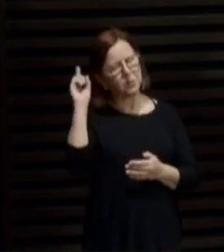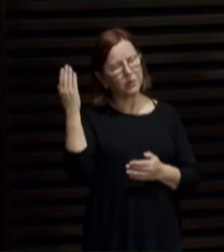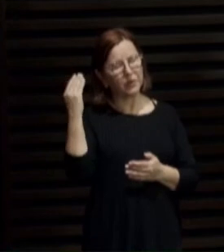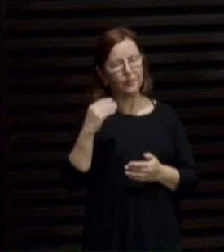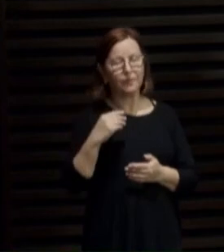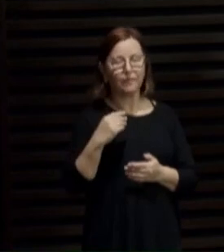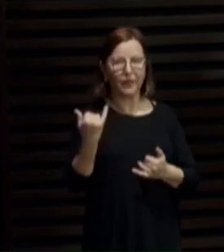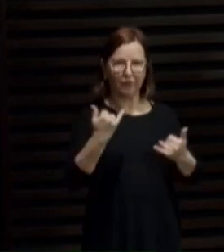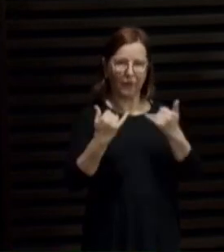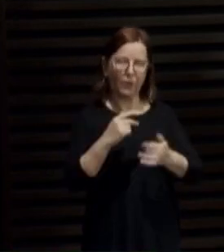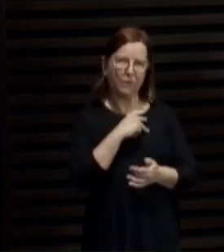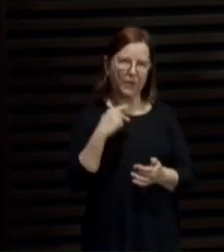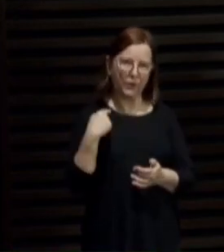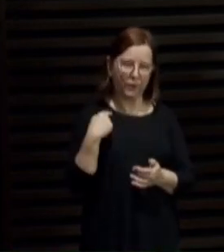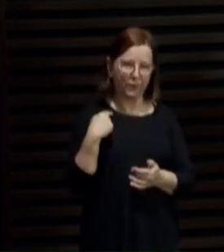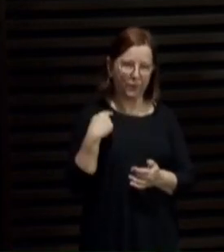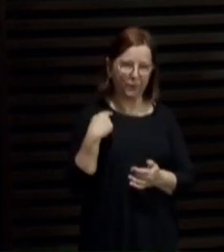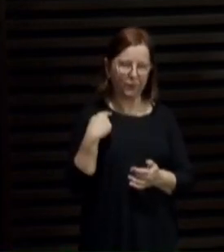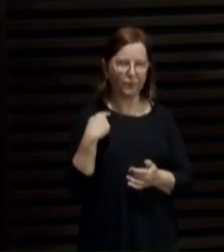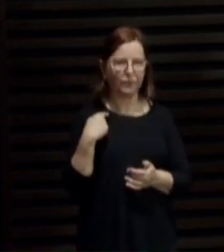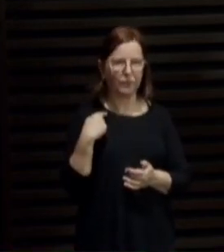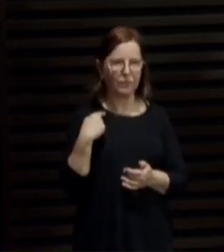pastor, eu